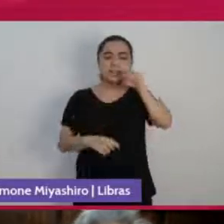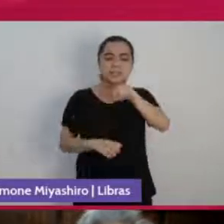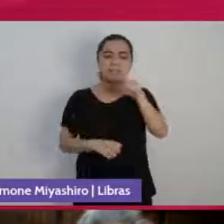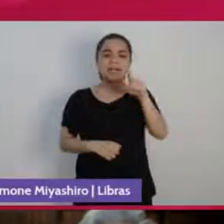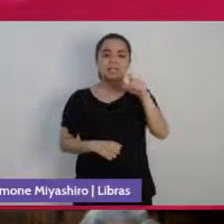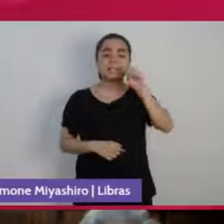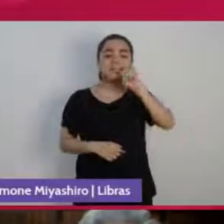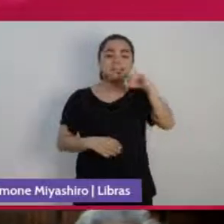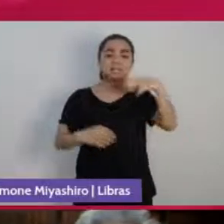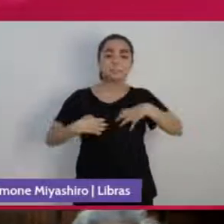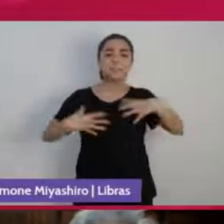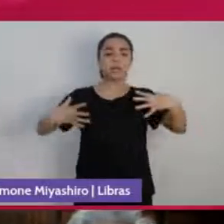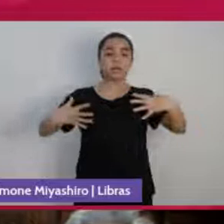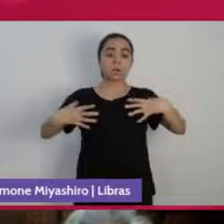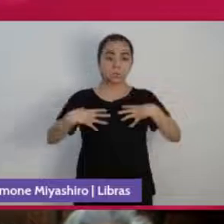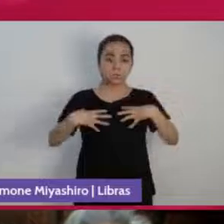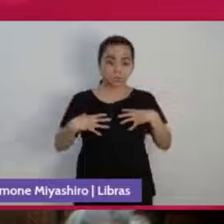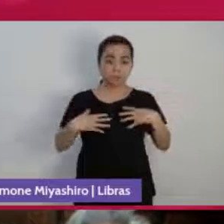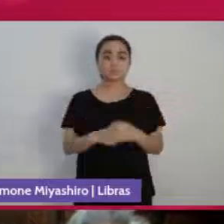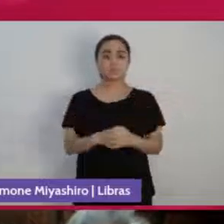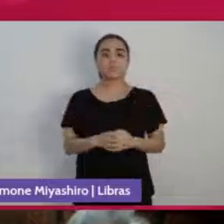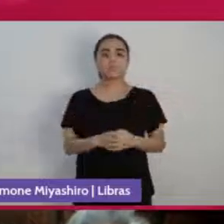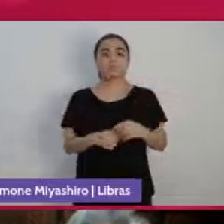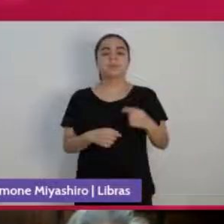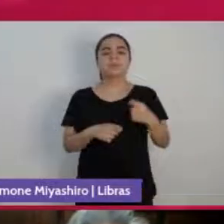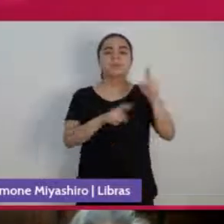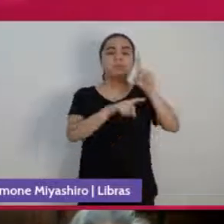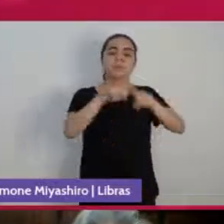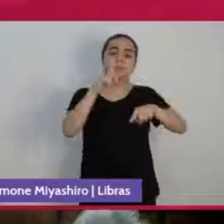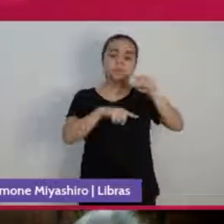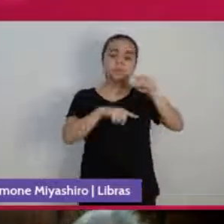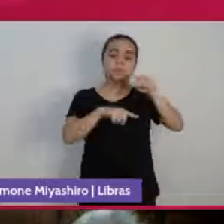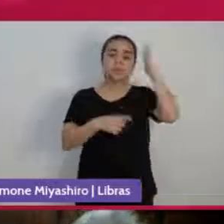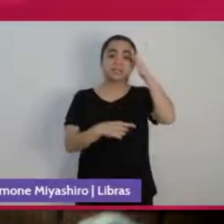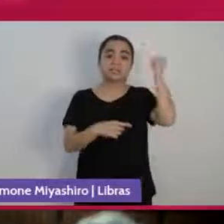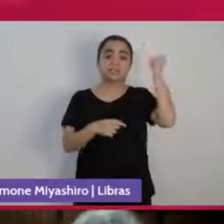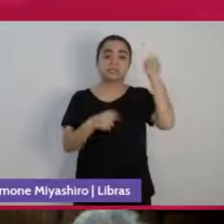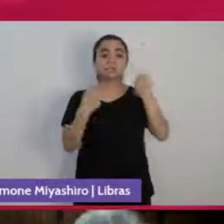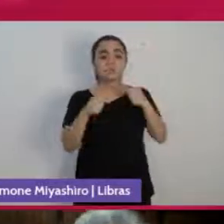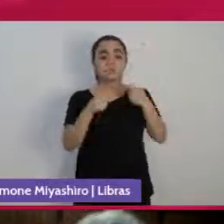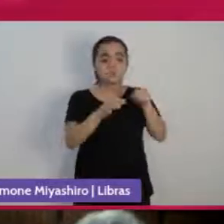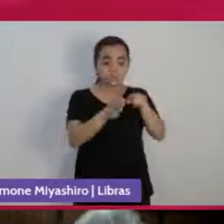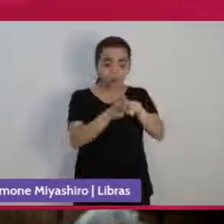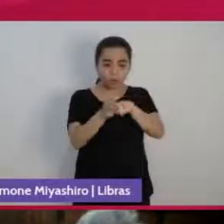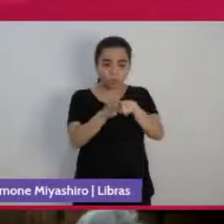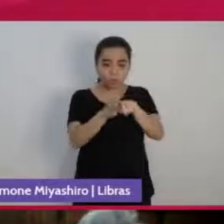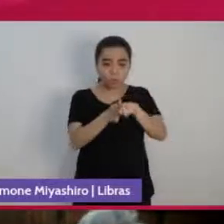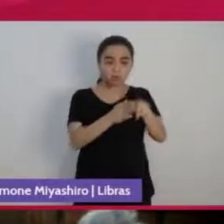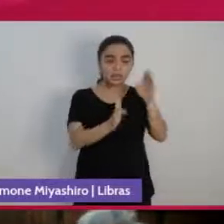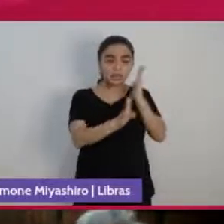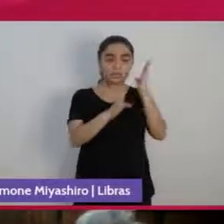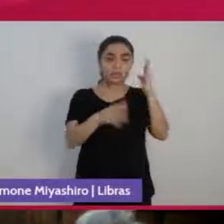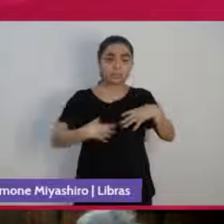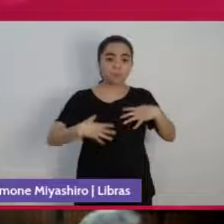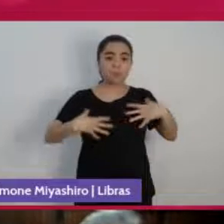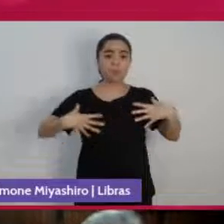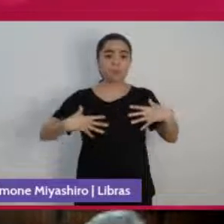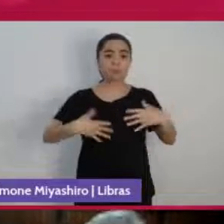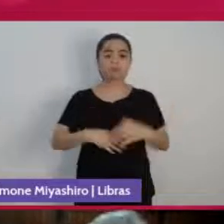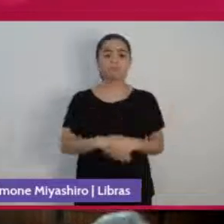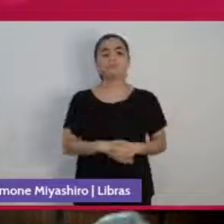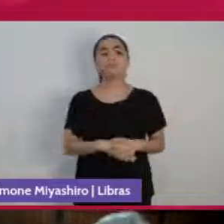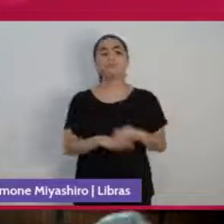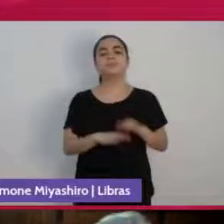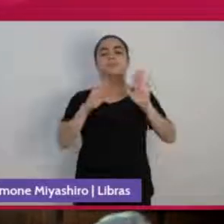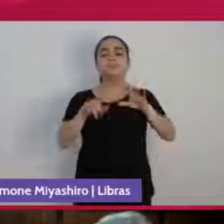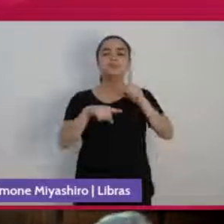implante, para o aparelho saber que ele tem que procurar pelo implante de silicone. Mas com esses equipamentos, eu não